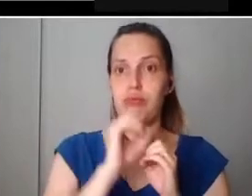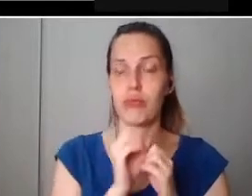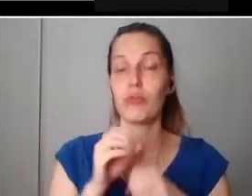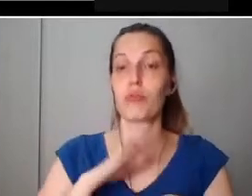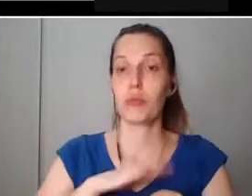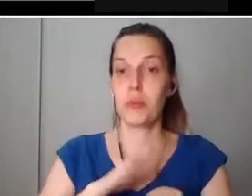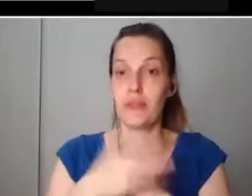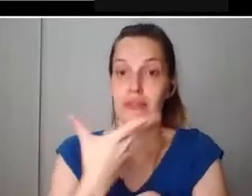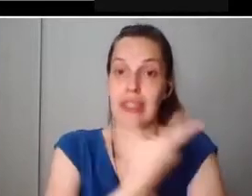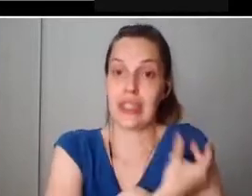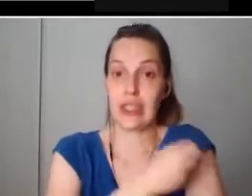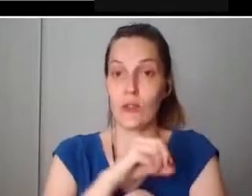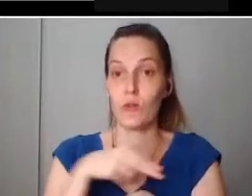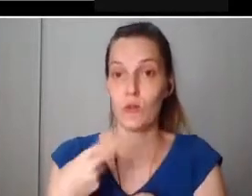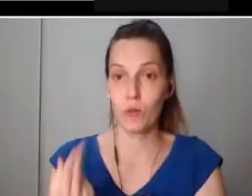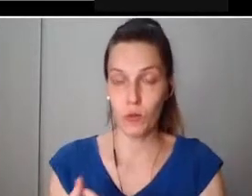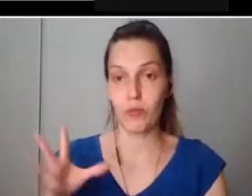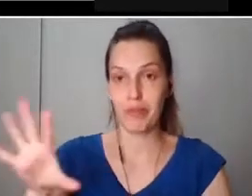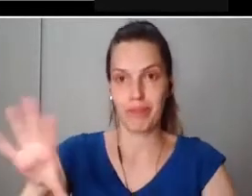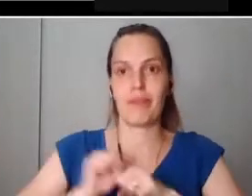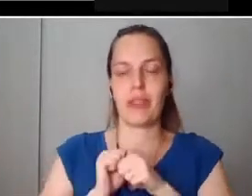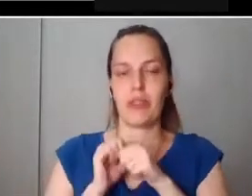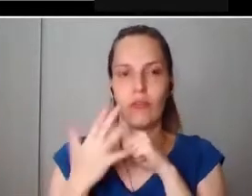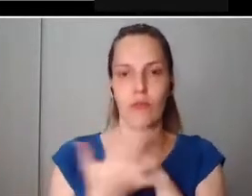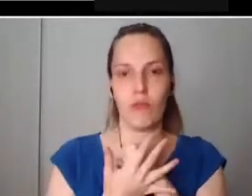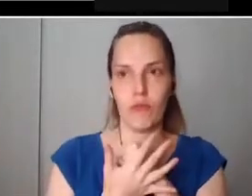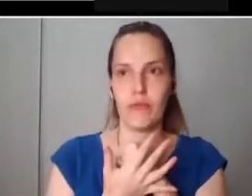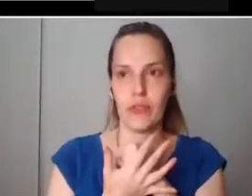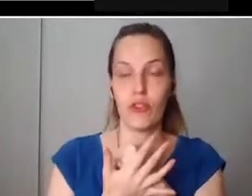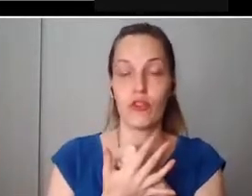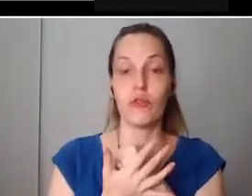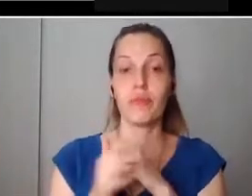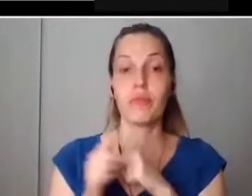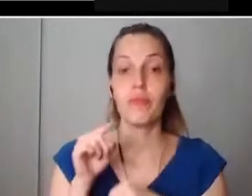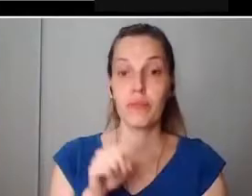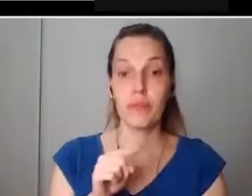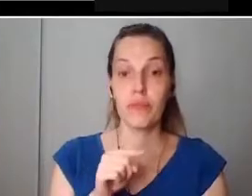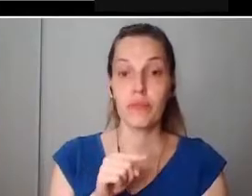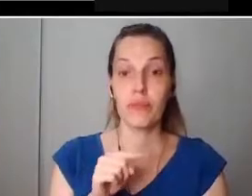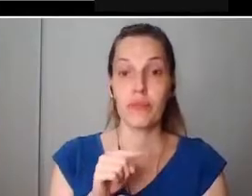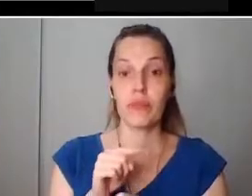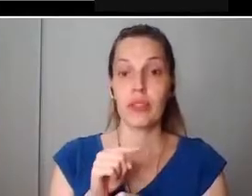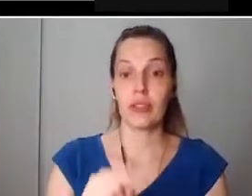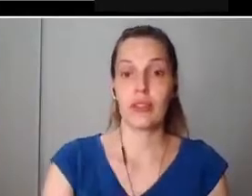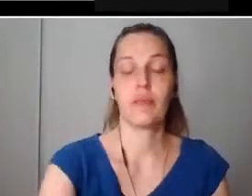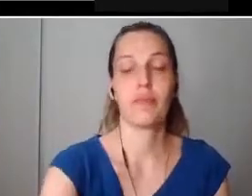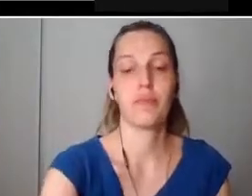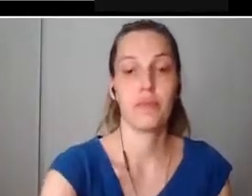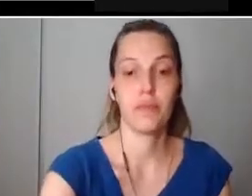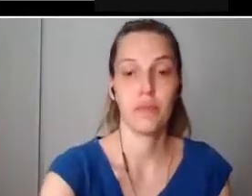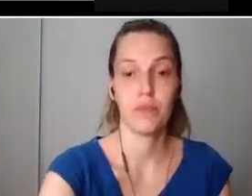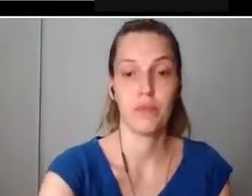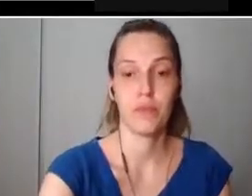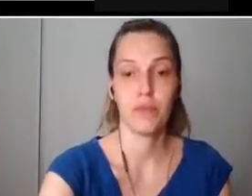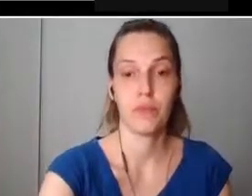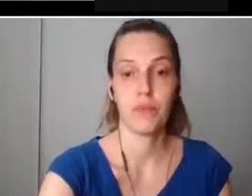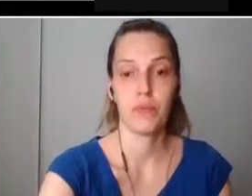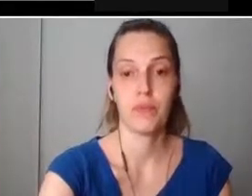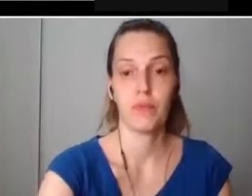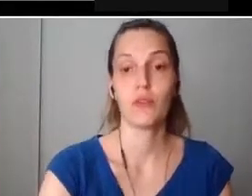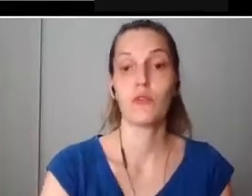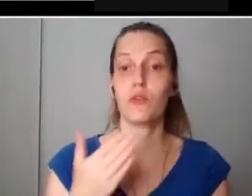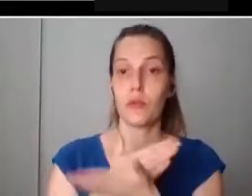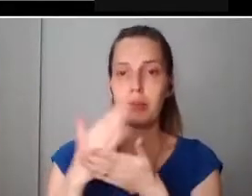as células que a gente chama de naive, que é o início da resposta imune, vão proliferar, elas vão se duplicar, clonar, né, em